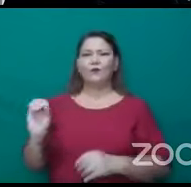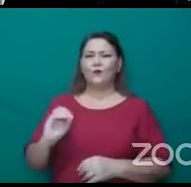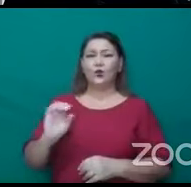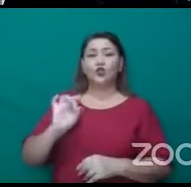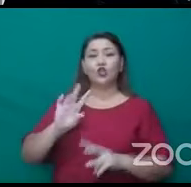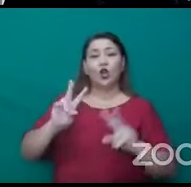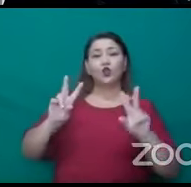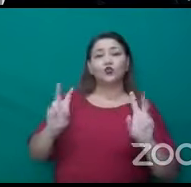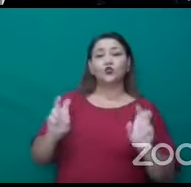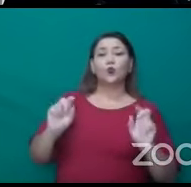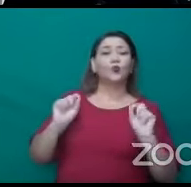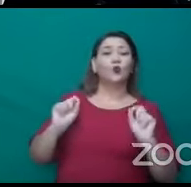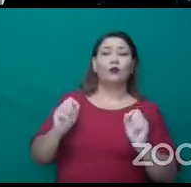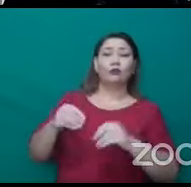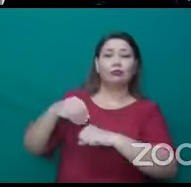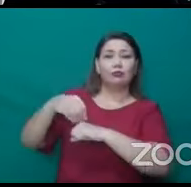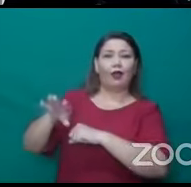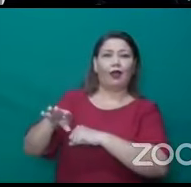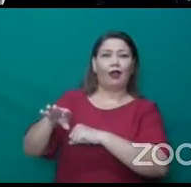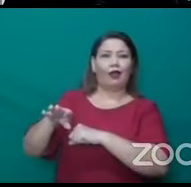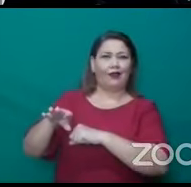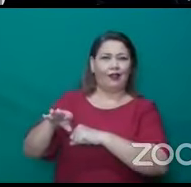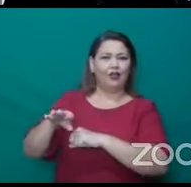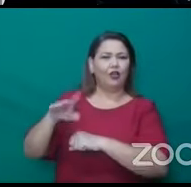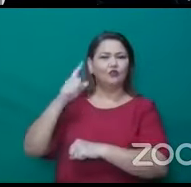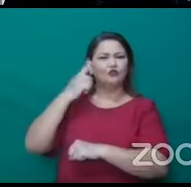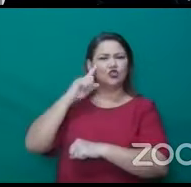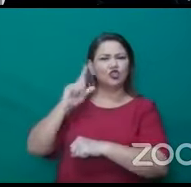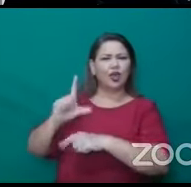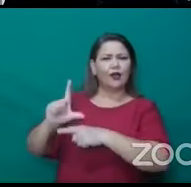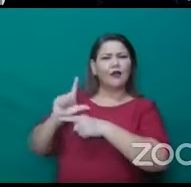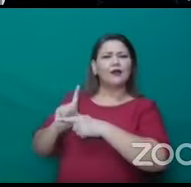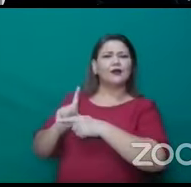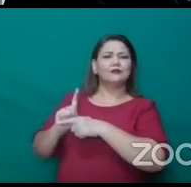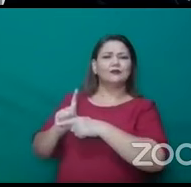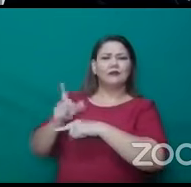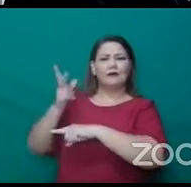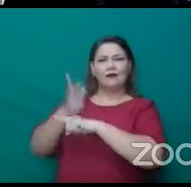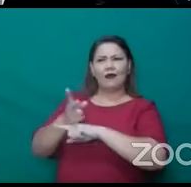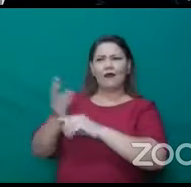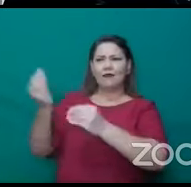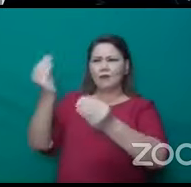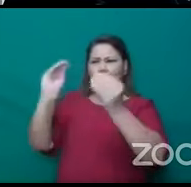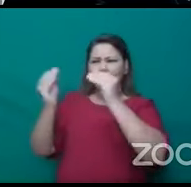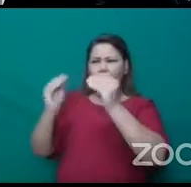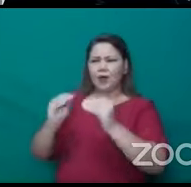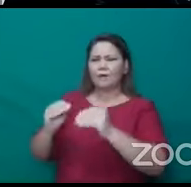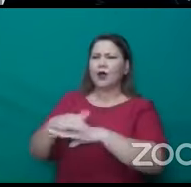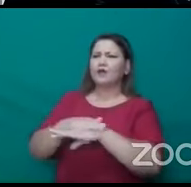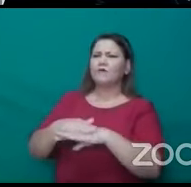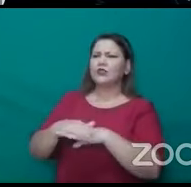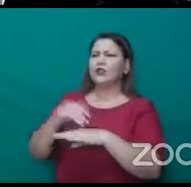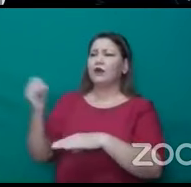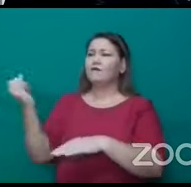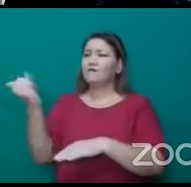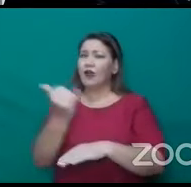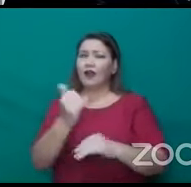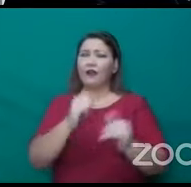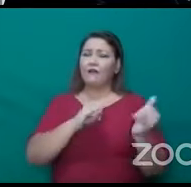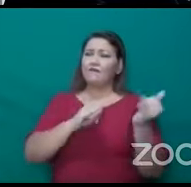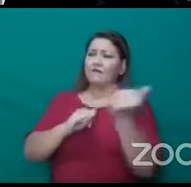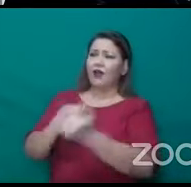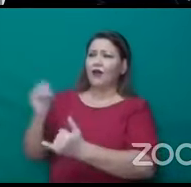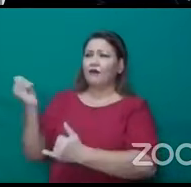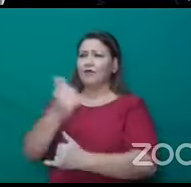que eu queria. E no dia, um pouco antes da gente gravar, a gente ia montando isso. Eu conversava com eles e aí eles iniciavam a